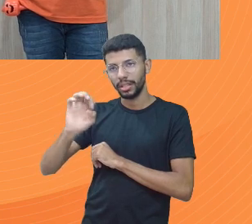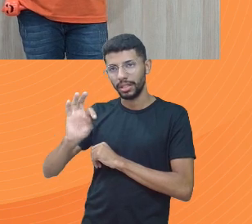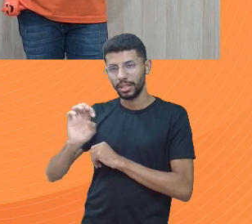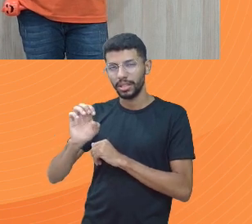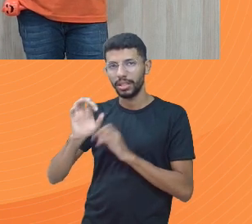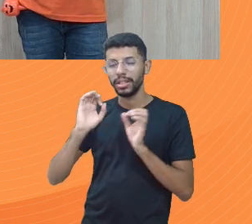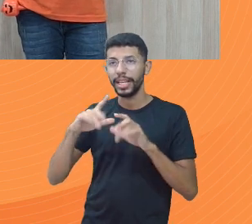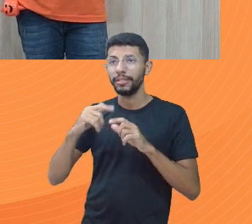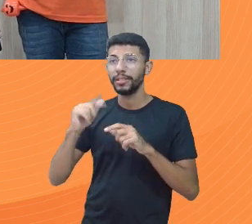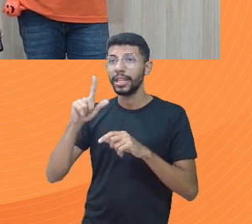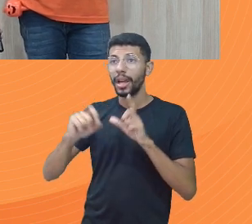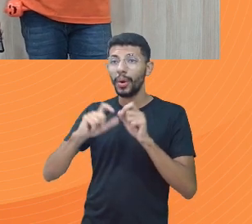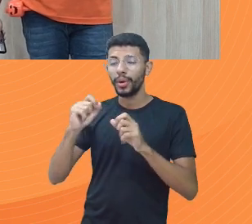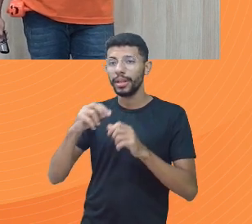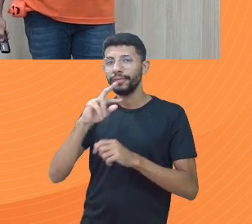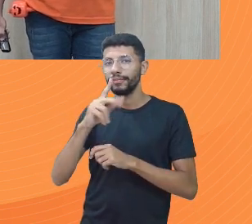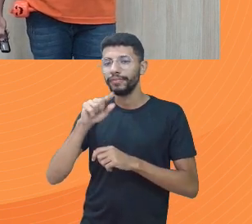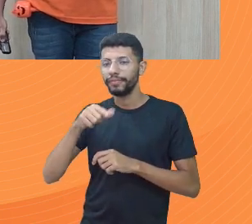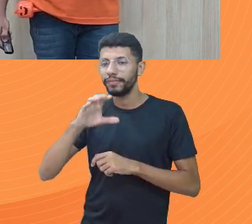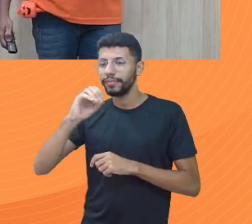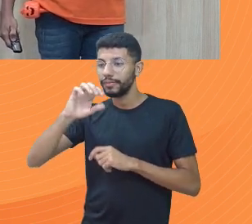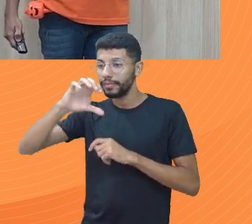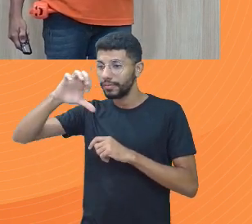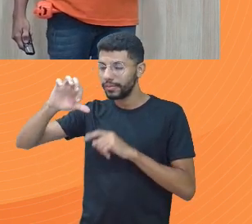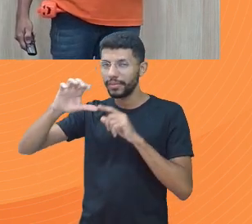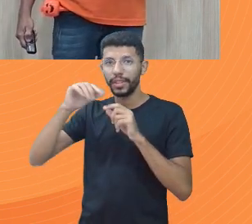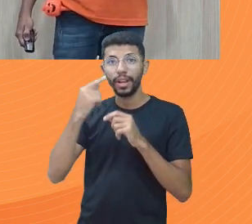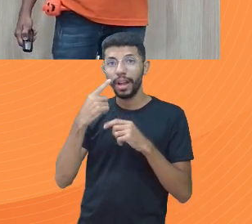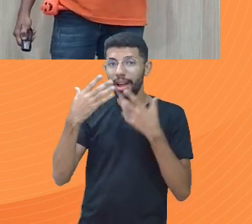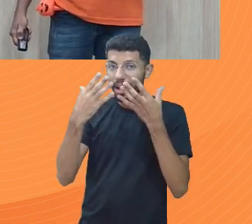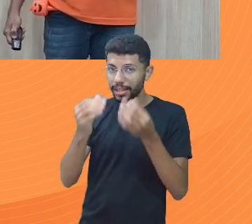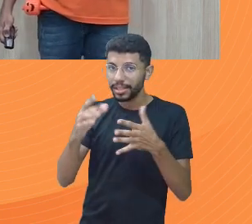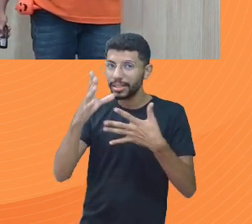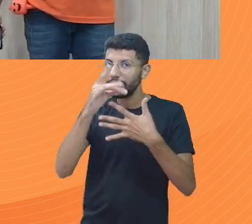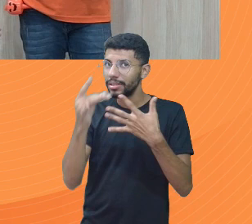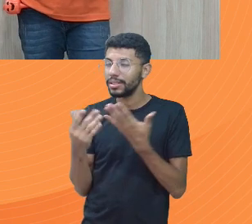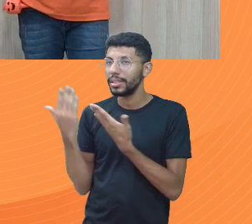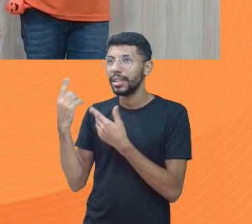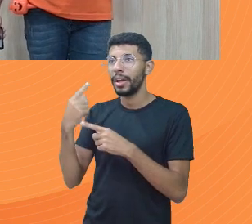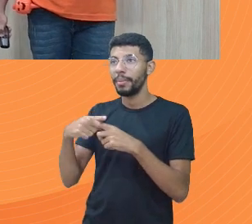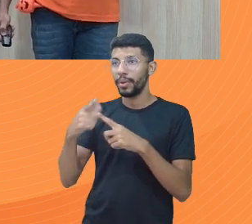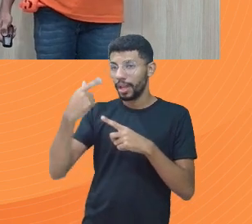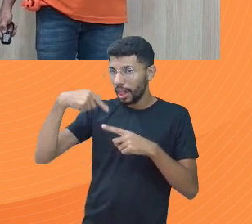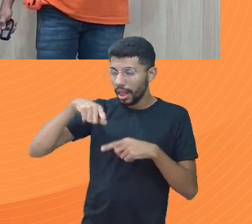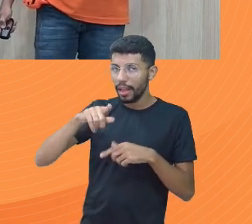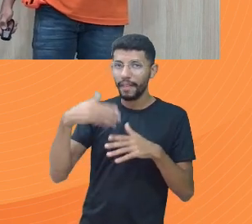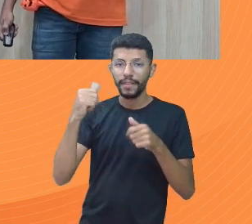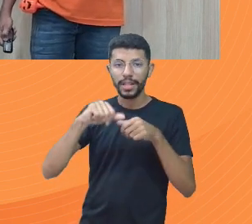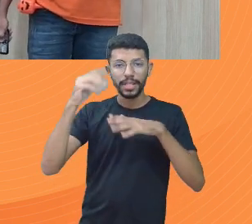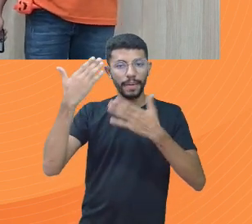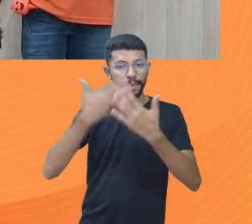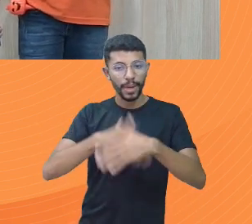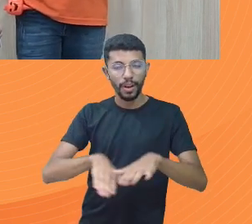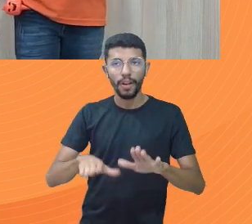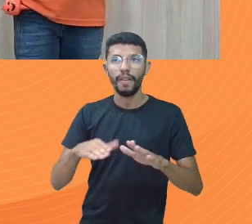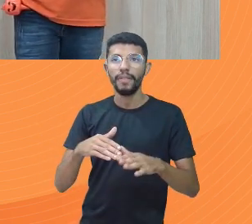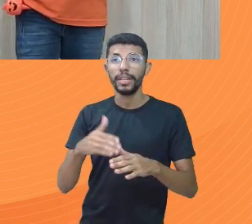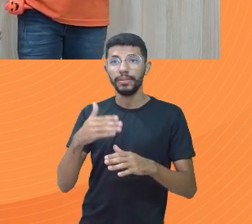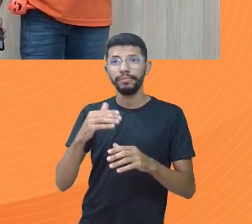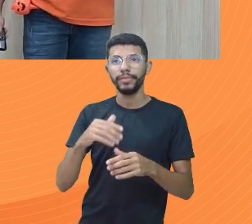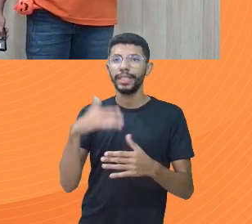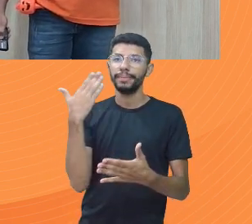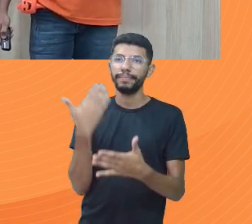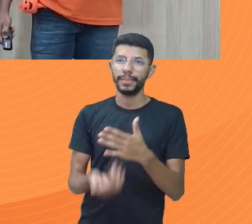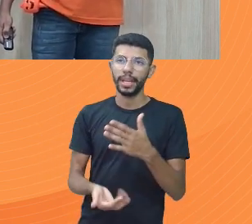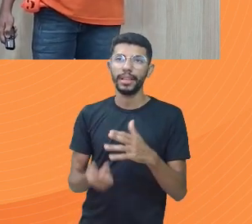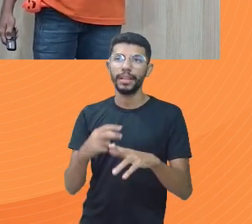9. Tá? Então, atenção nesses detalhezinhos, para vocês não chegar na prova, saber fazer o procedimento e você perder a